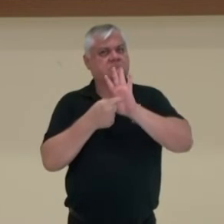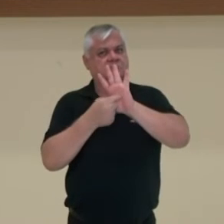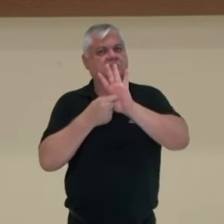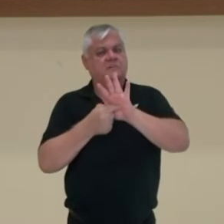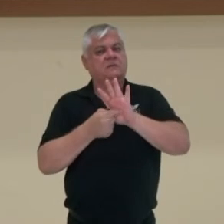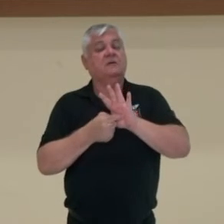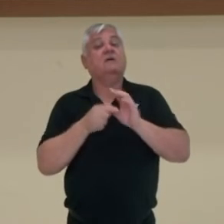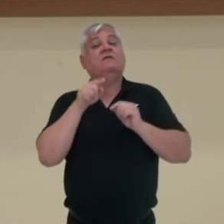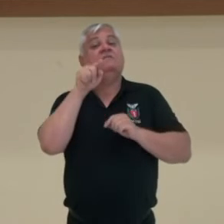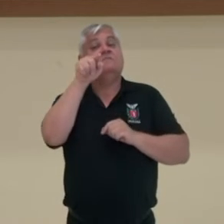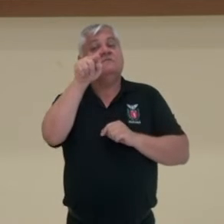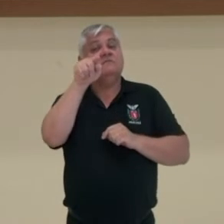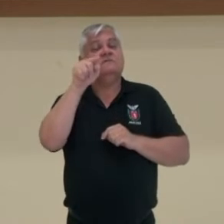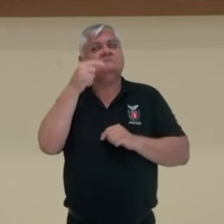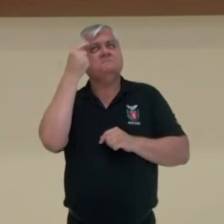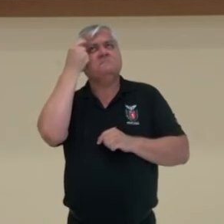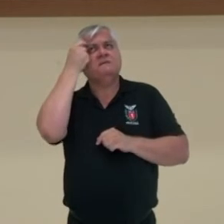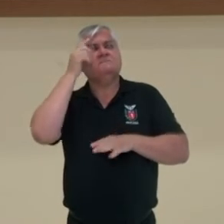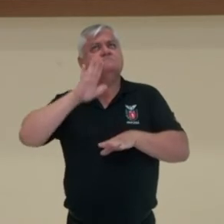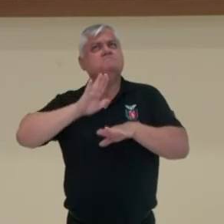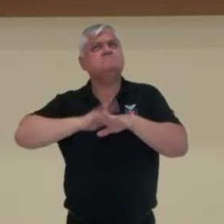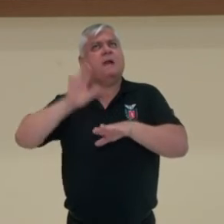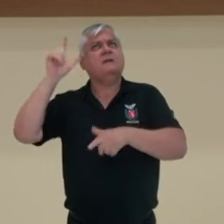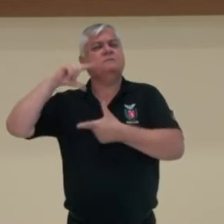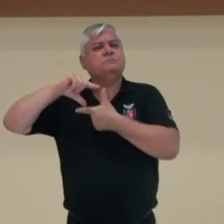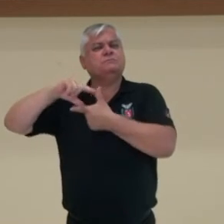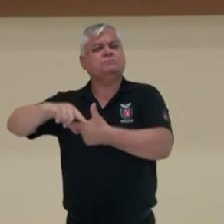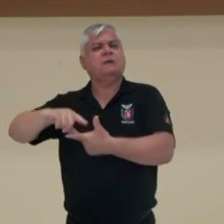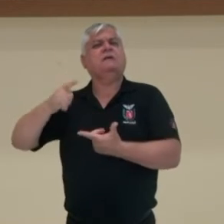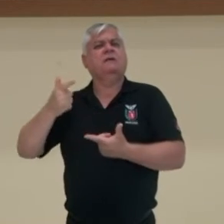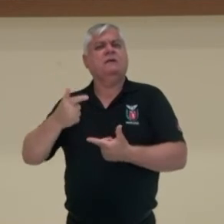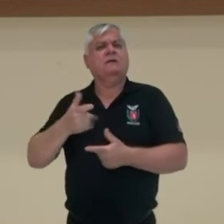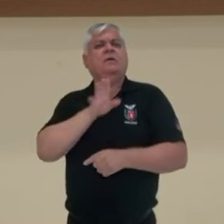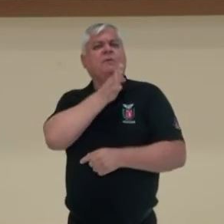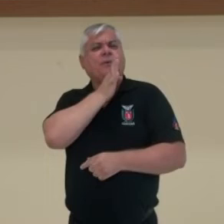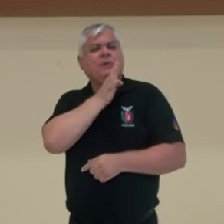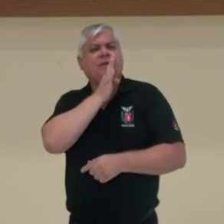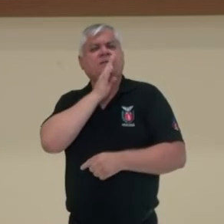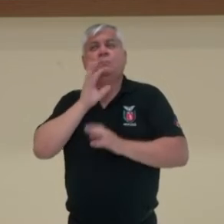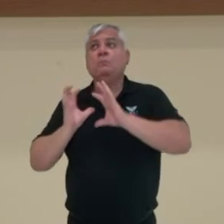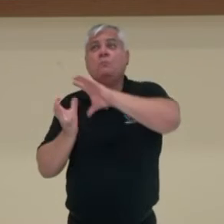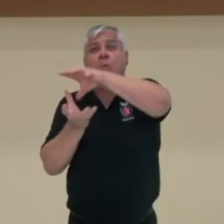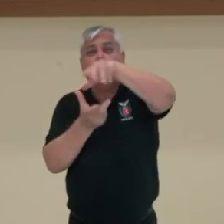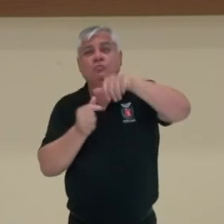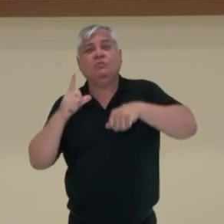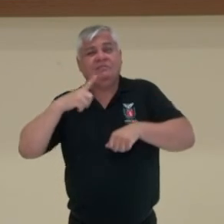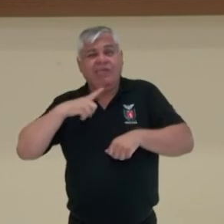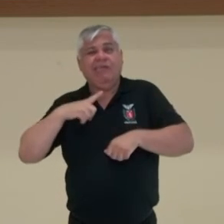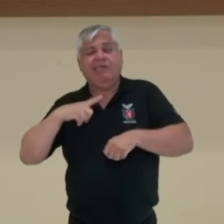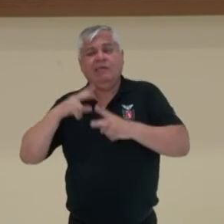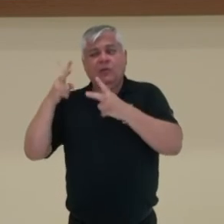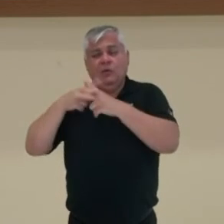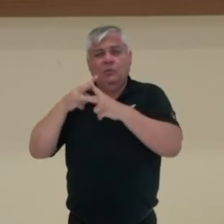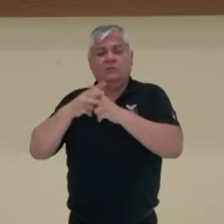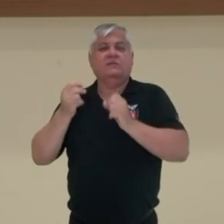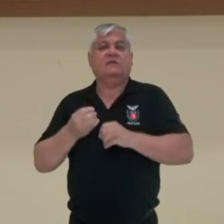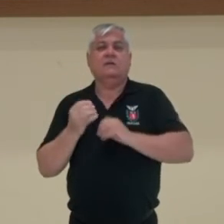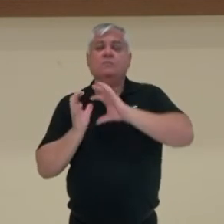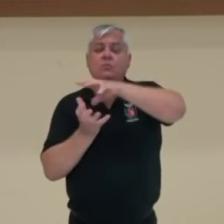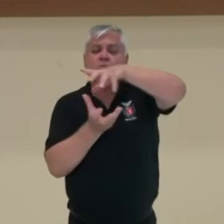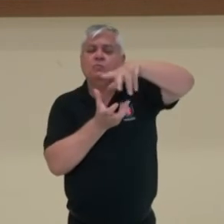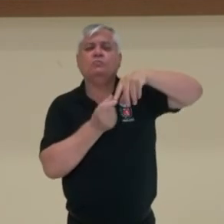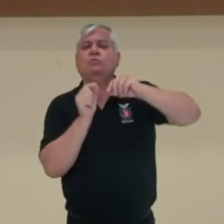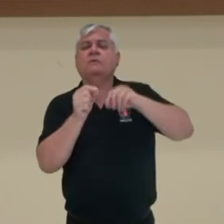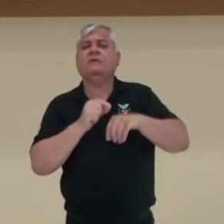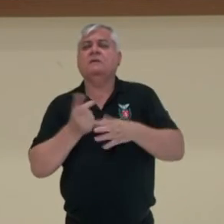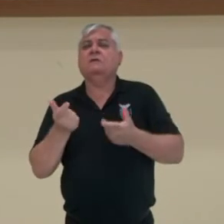aula. A gente está falando das lutas mais tradicionais, que a gente pode encontrar no mundo todo. Então, de uma maneira geral, quais são